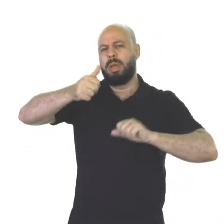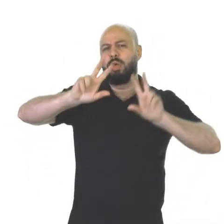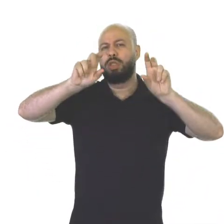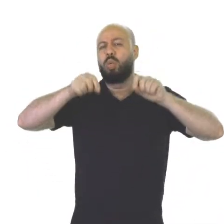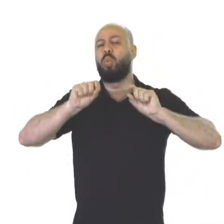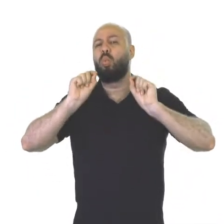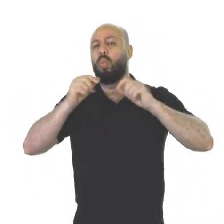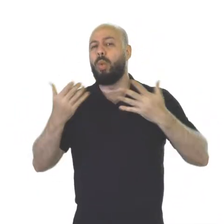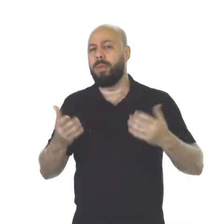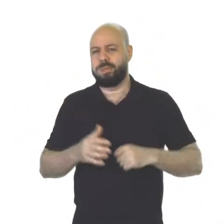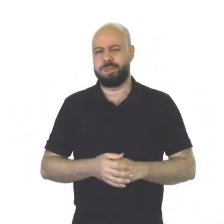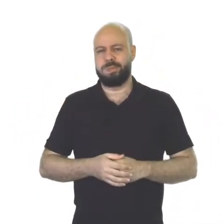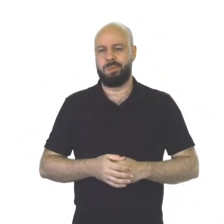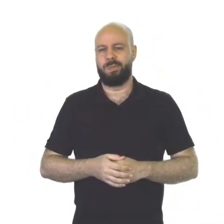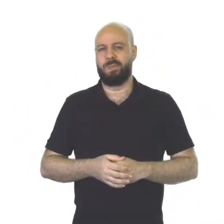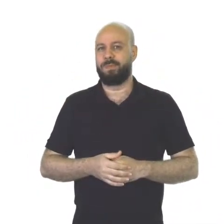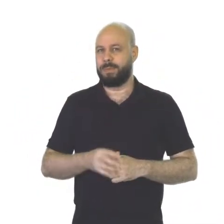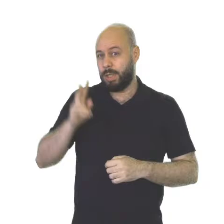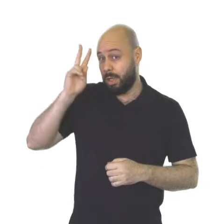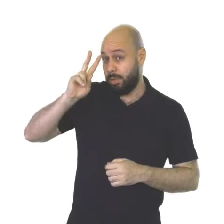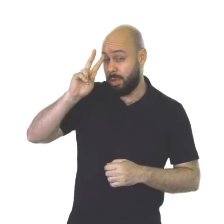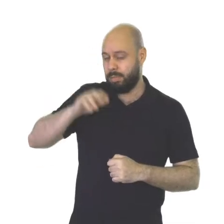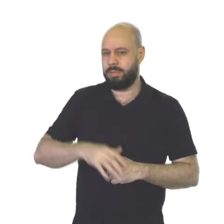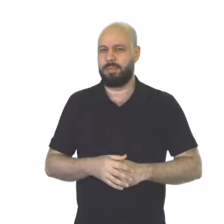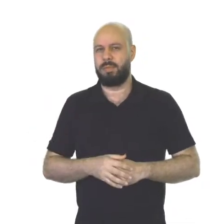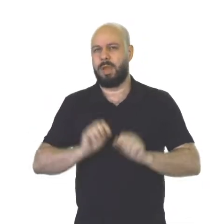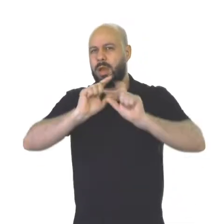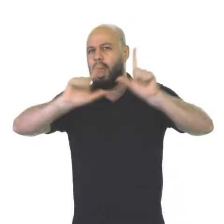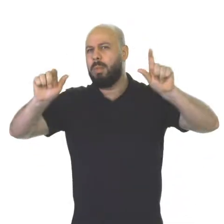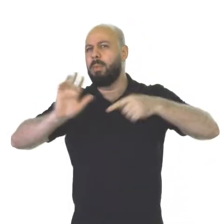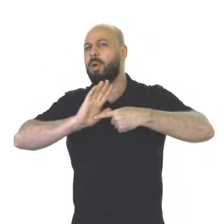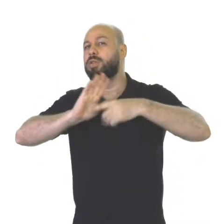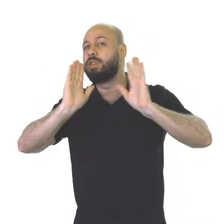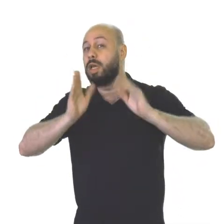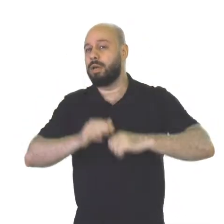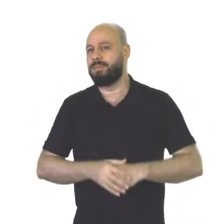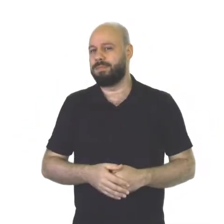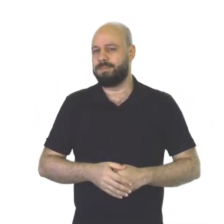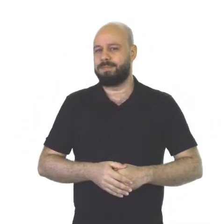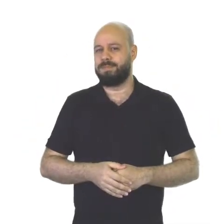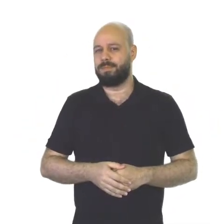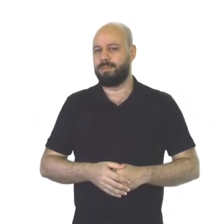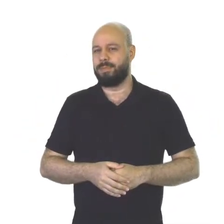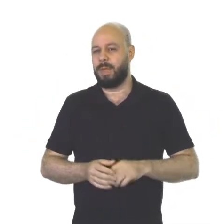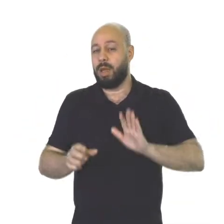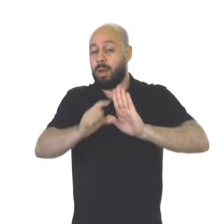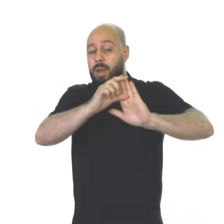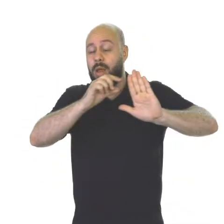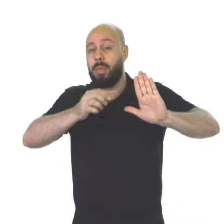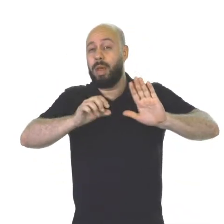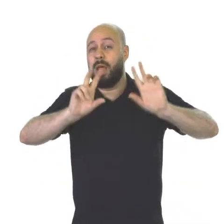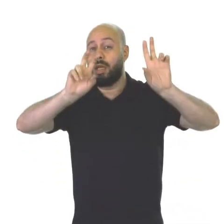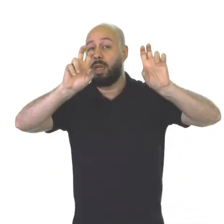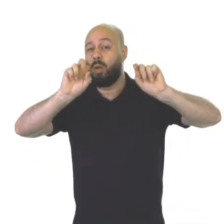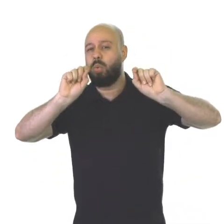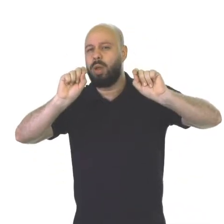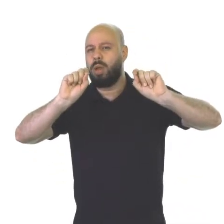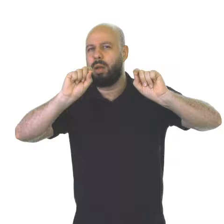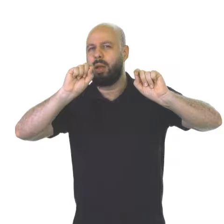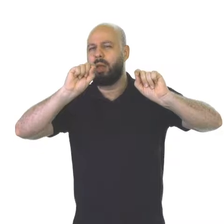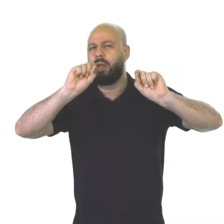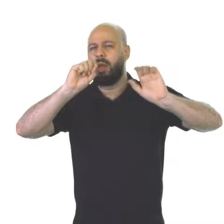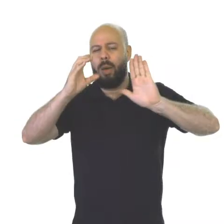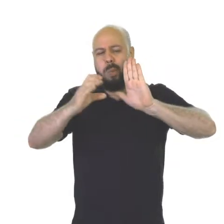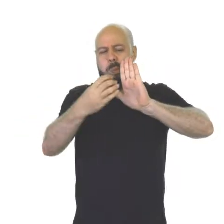slide falando do título da notícia, não foi mesmo? Então, qual é o título da notícia? É exatamente, fica centralizado,